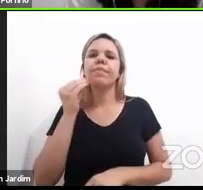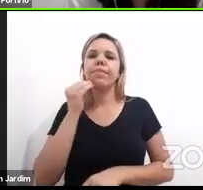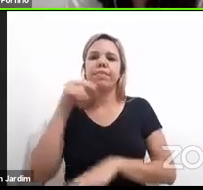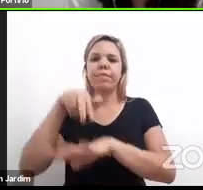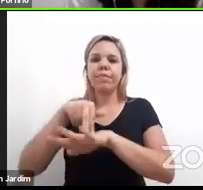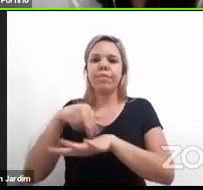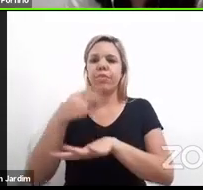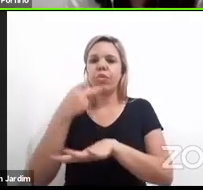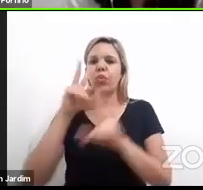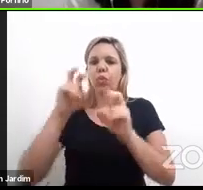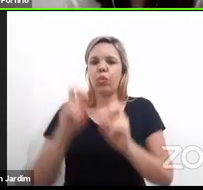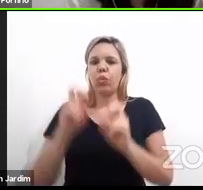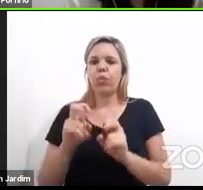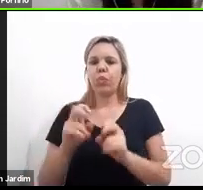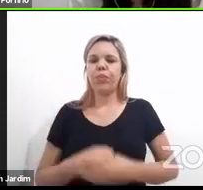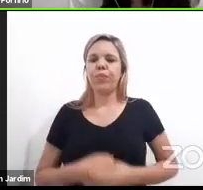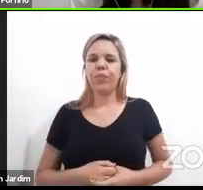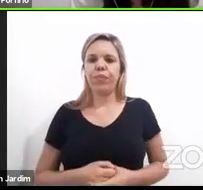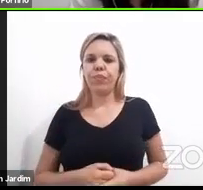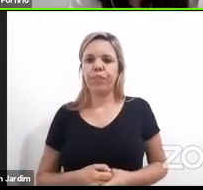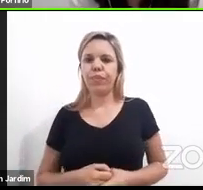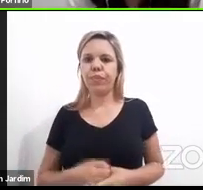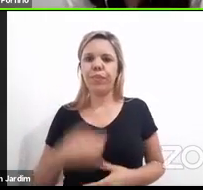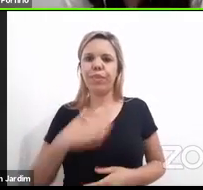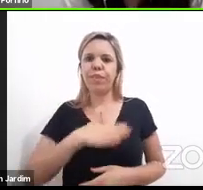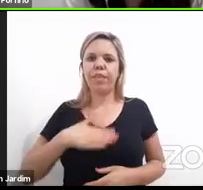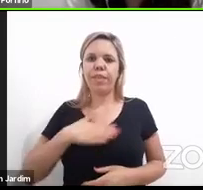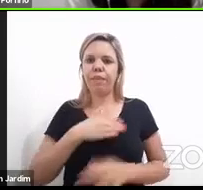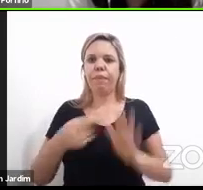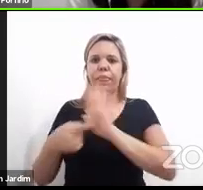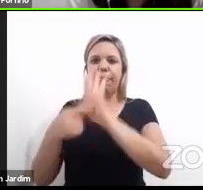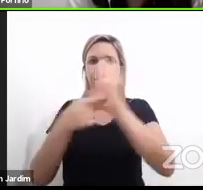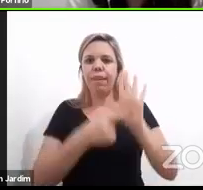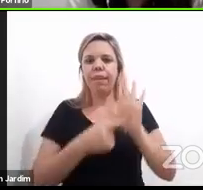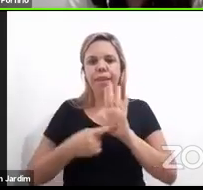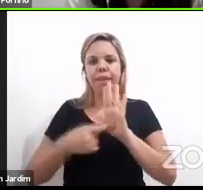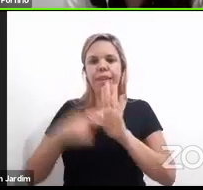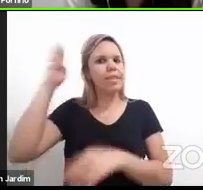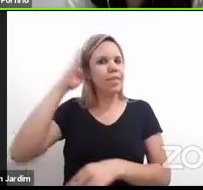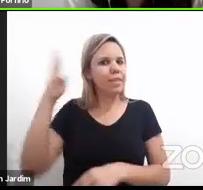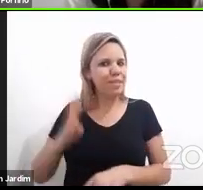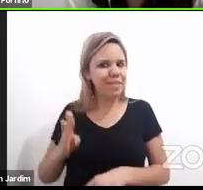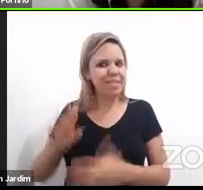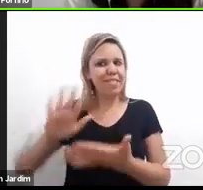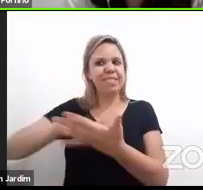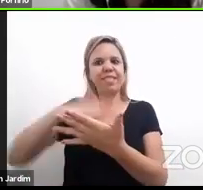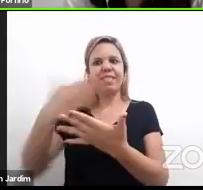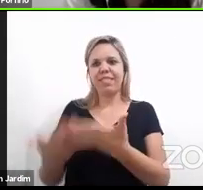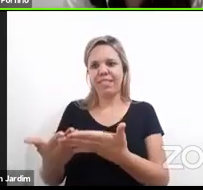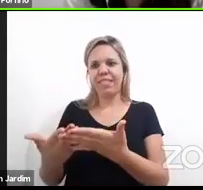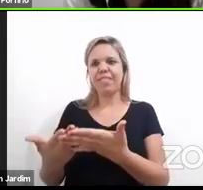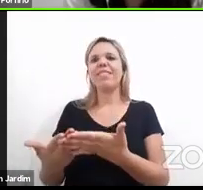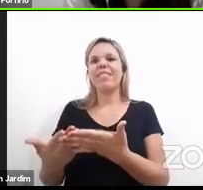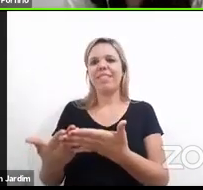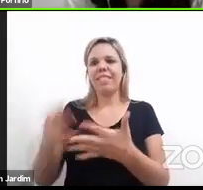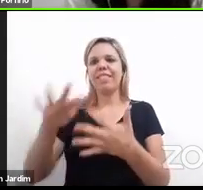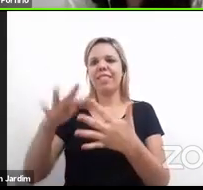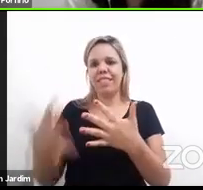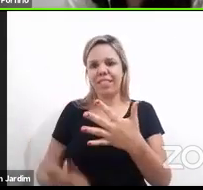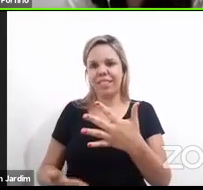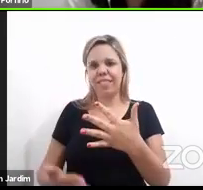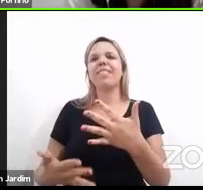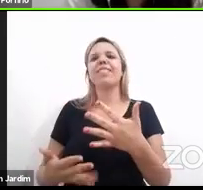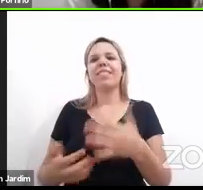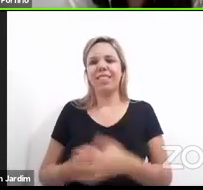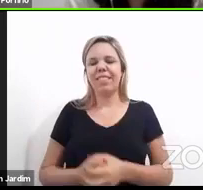falando sobre esse tema. Gostaria de apresentar a Elizabeth Jardim, que é a nossa intérprete